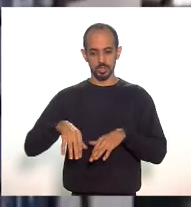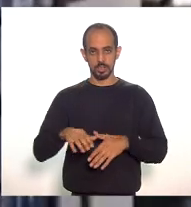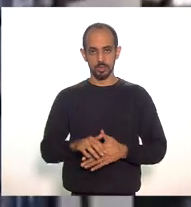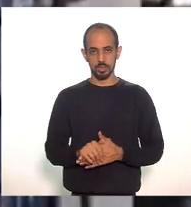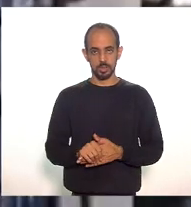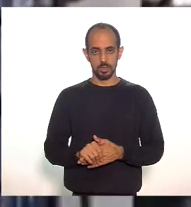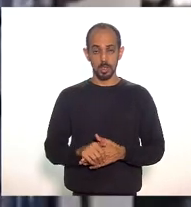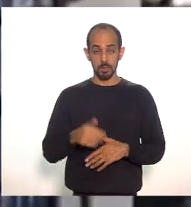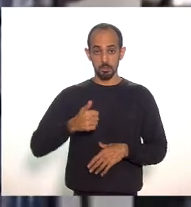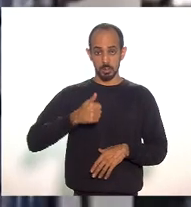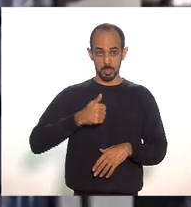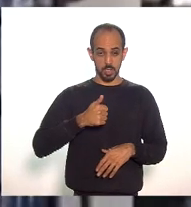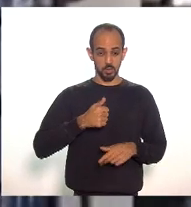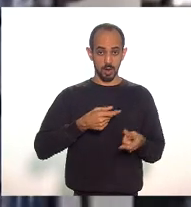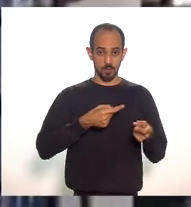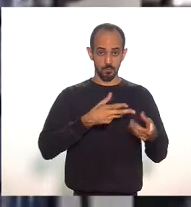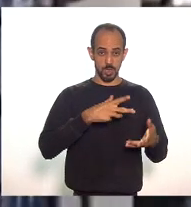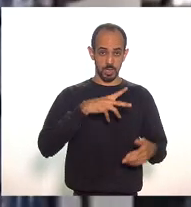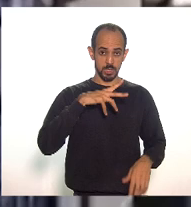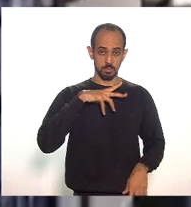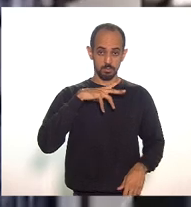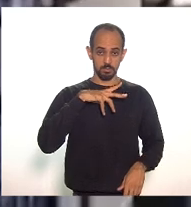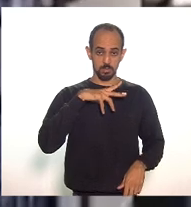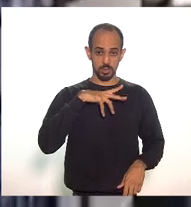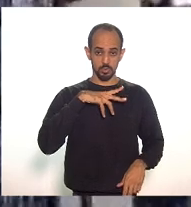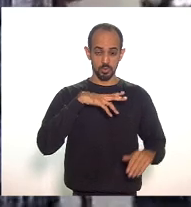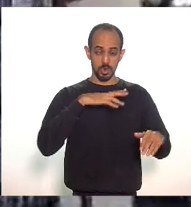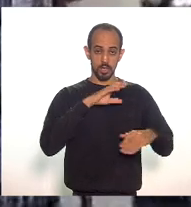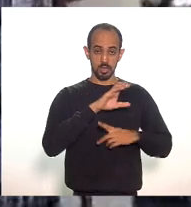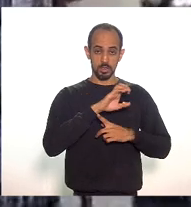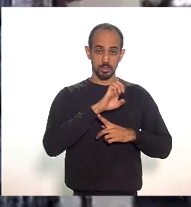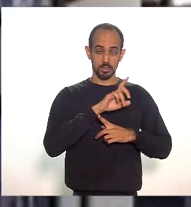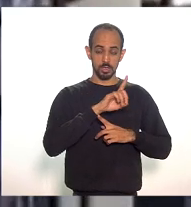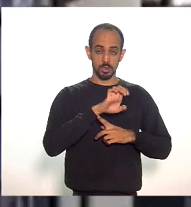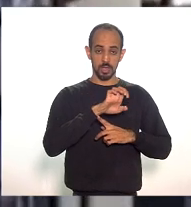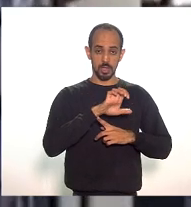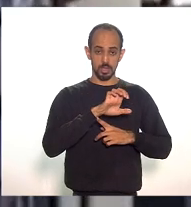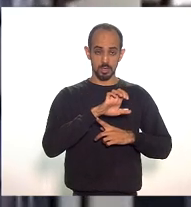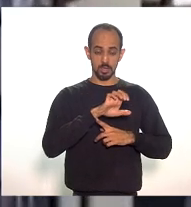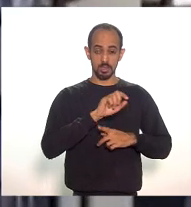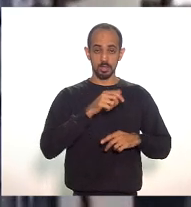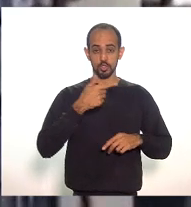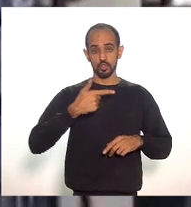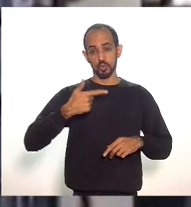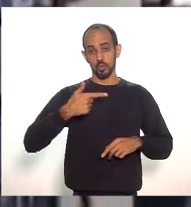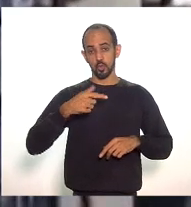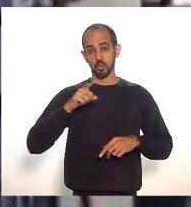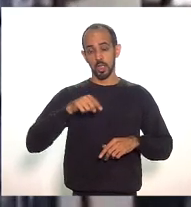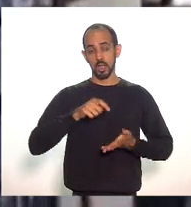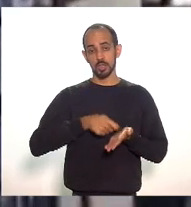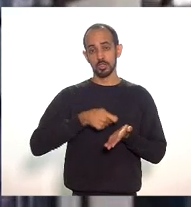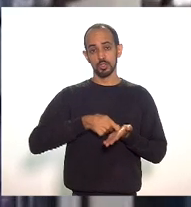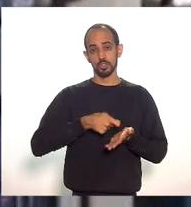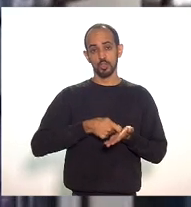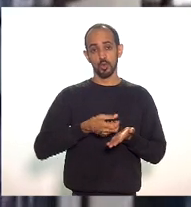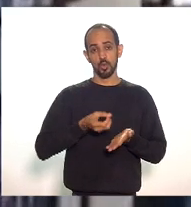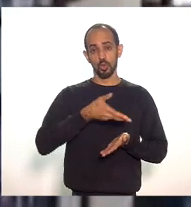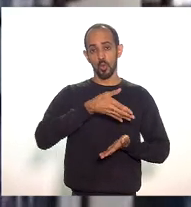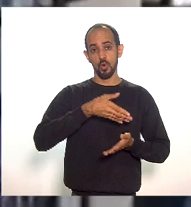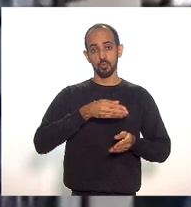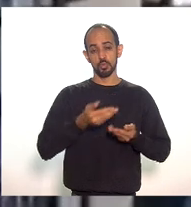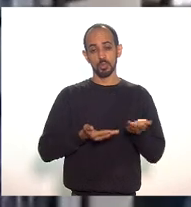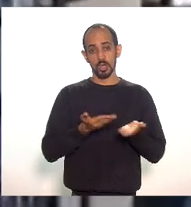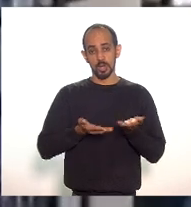a privatização barreira a privatização da Cedae e segundo exigir o novo tratamento